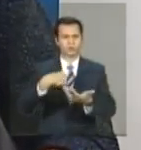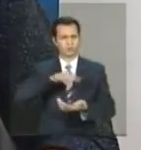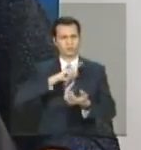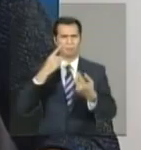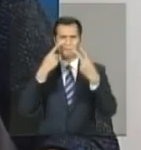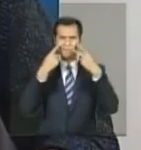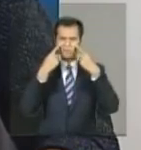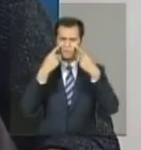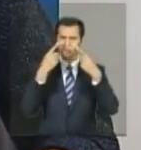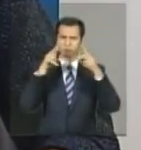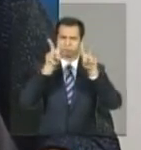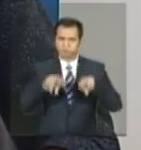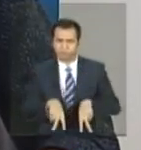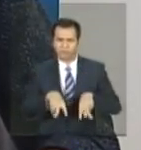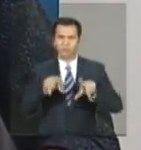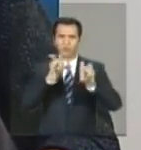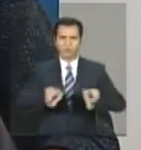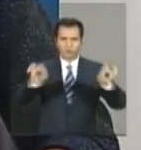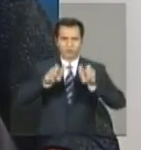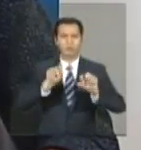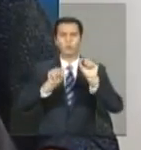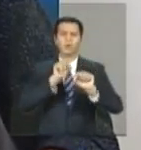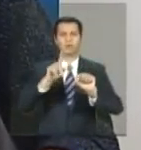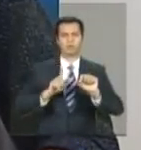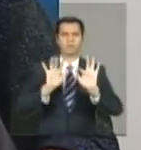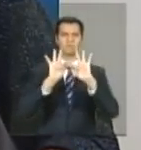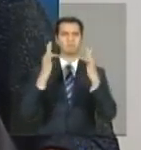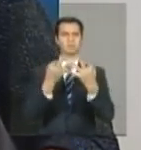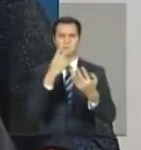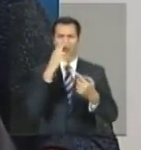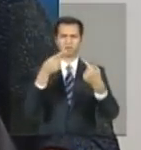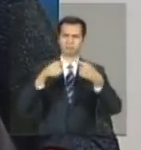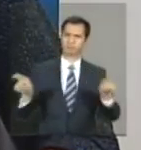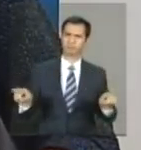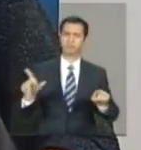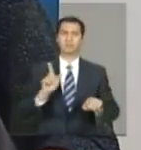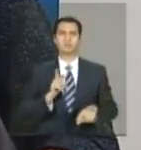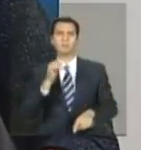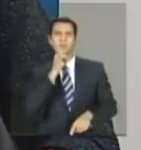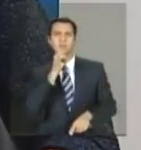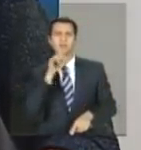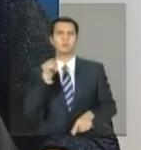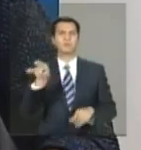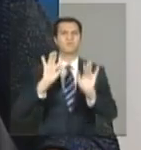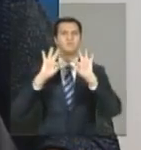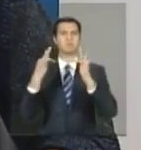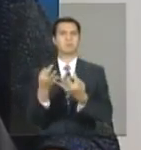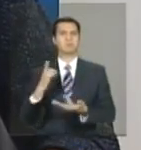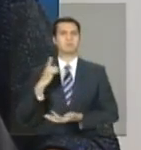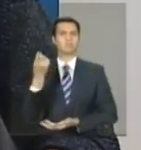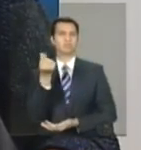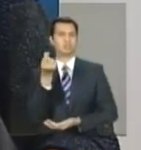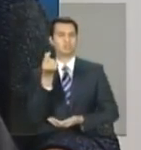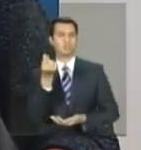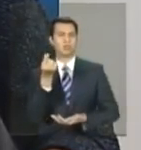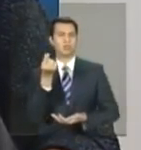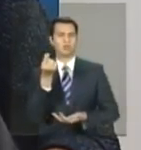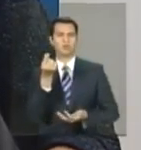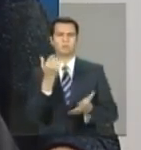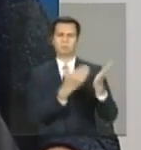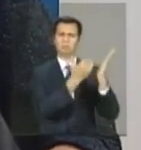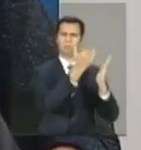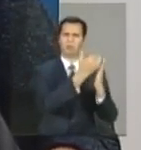informação inconsistente no Cadastro único. Pode ser um indício de subdeclaração de rendimento, pode ser um óbito não informado,